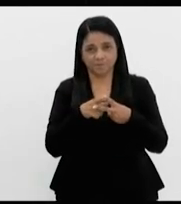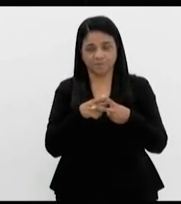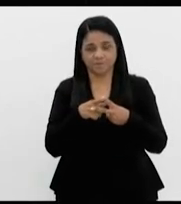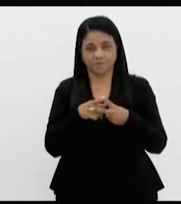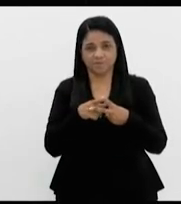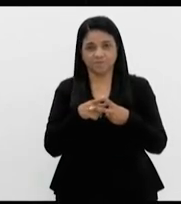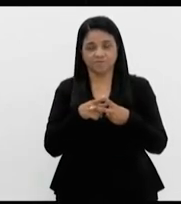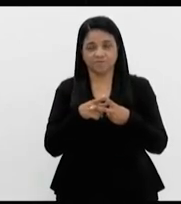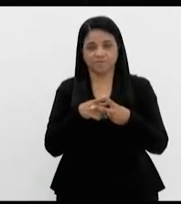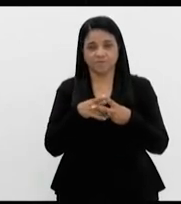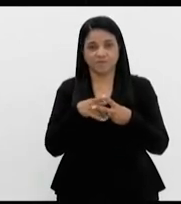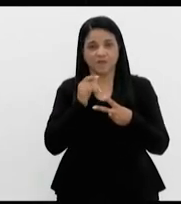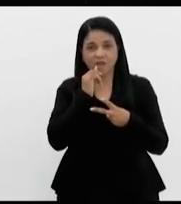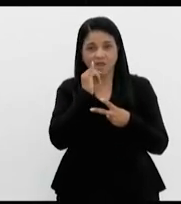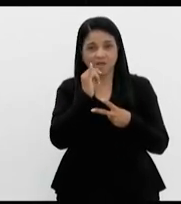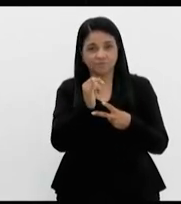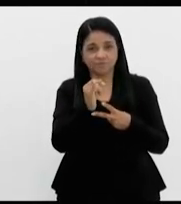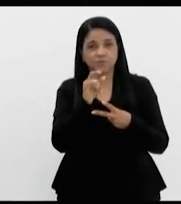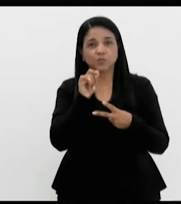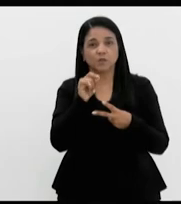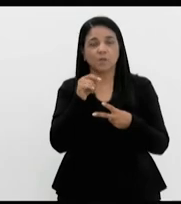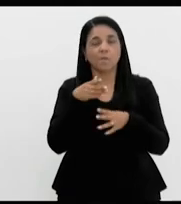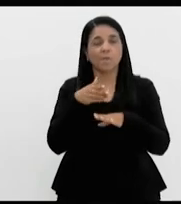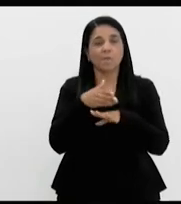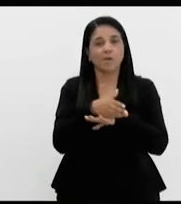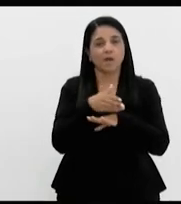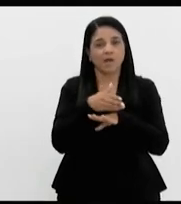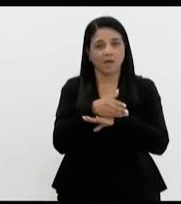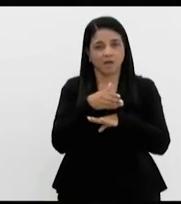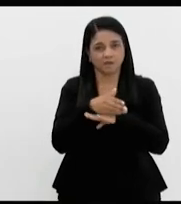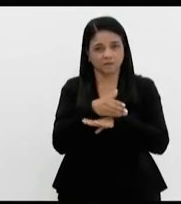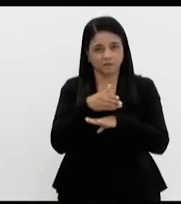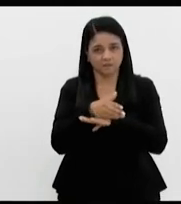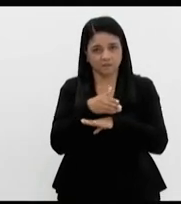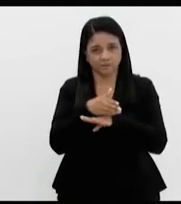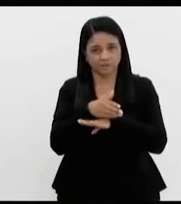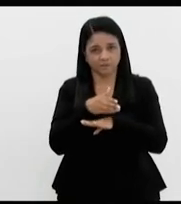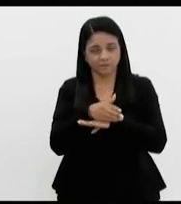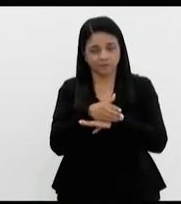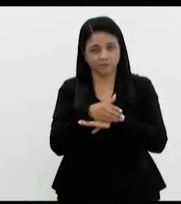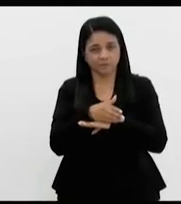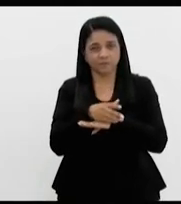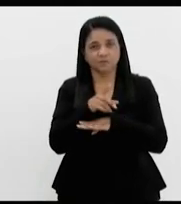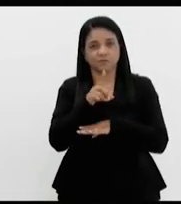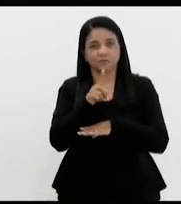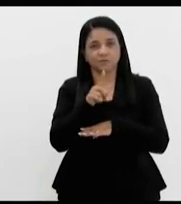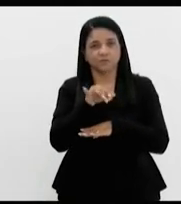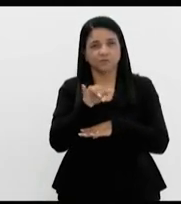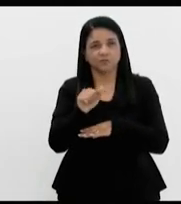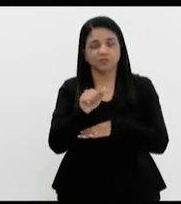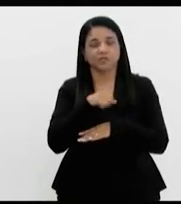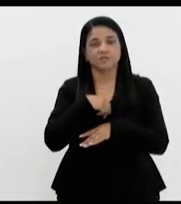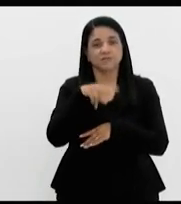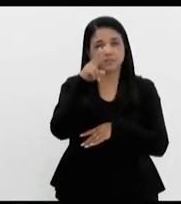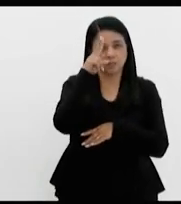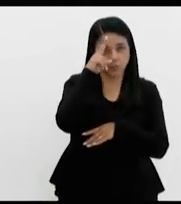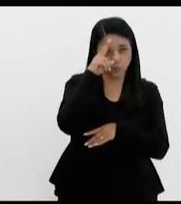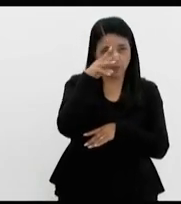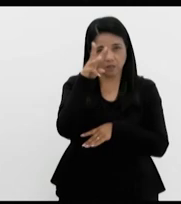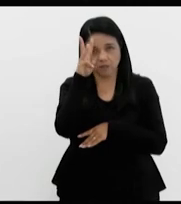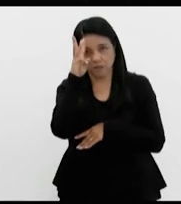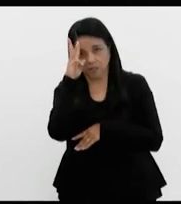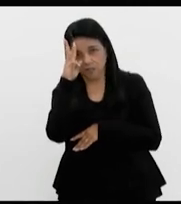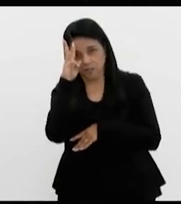é falar sobre a nossa participação nos dias de segunda e terça,